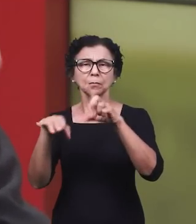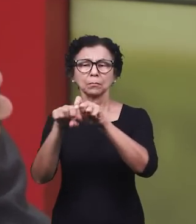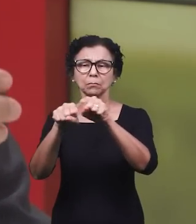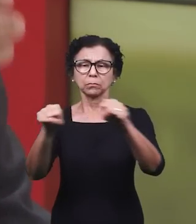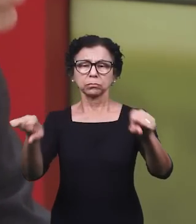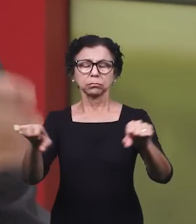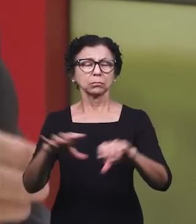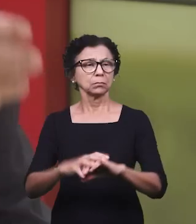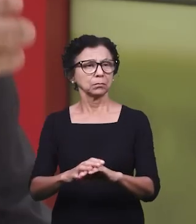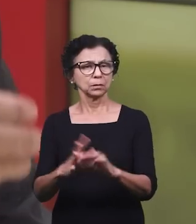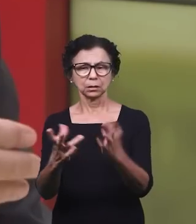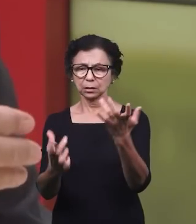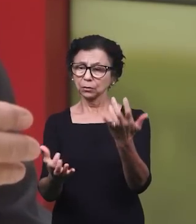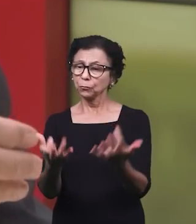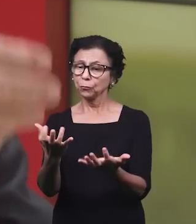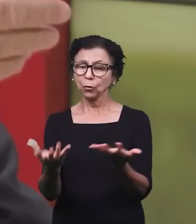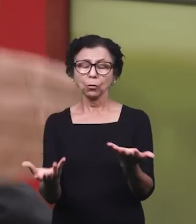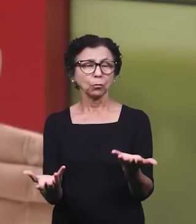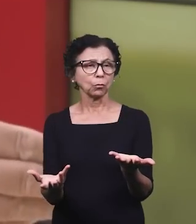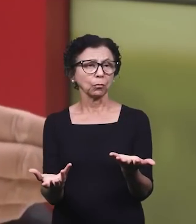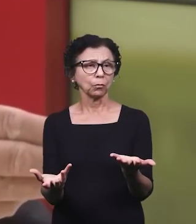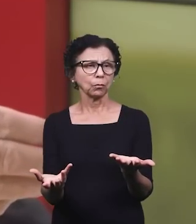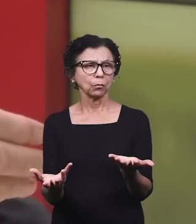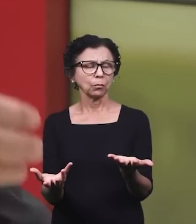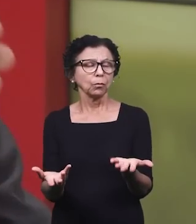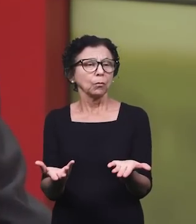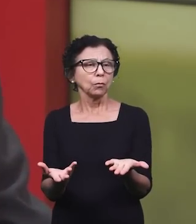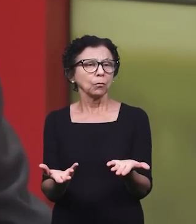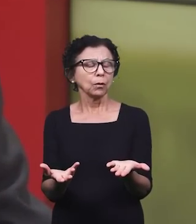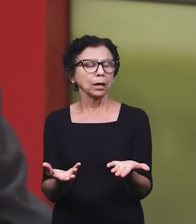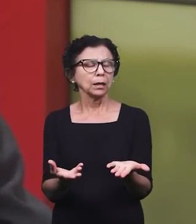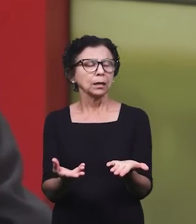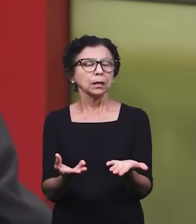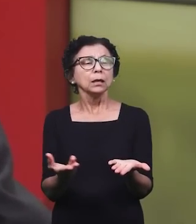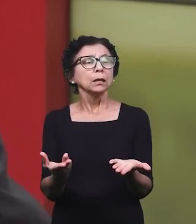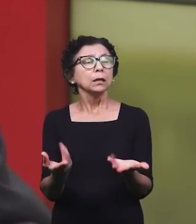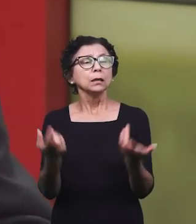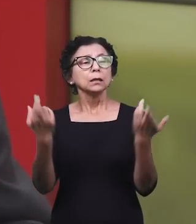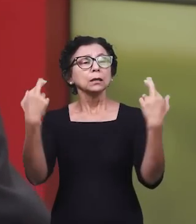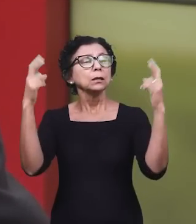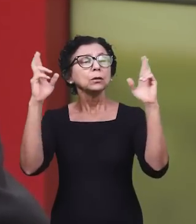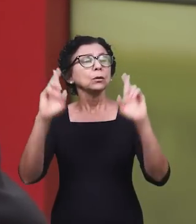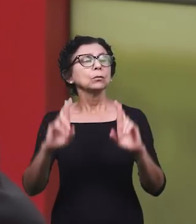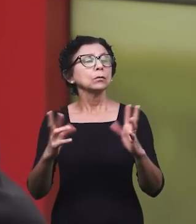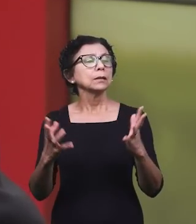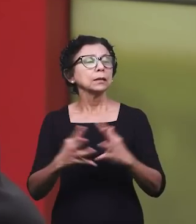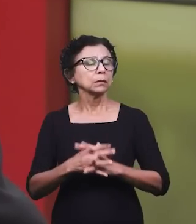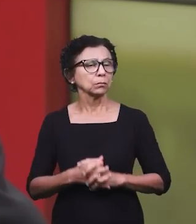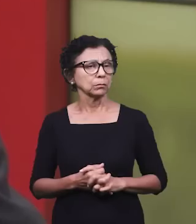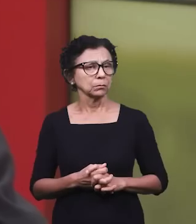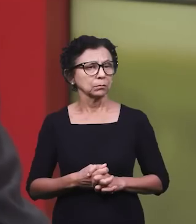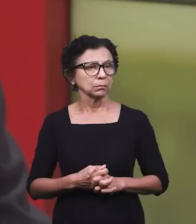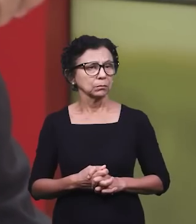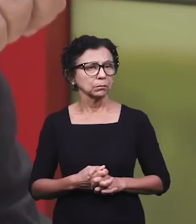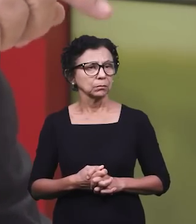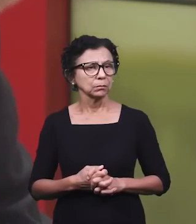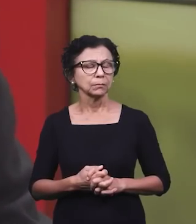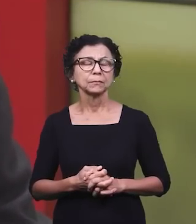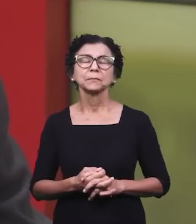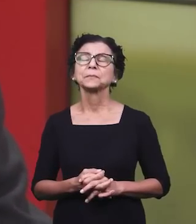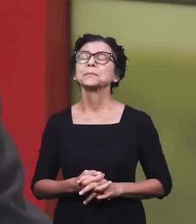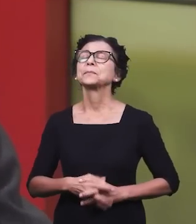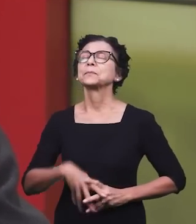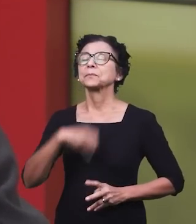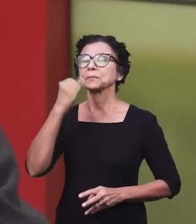haveria culto com a presença do cordeiro, com sacrifício, porque sem derramamento de sangue não há remissão de pecados. Então Isaac